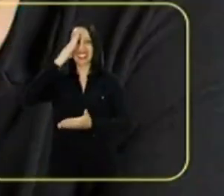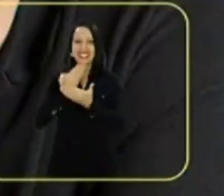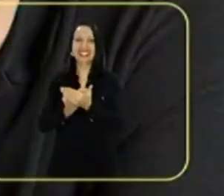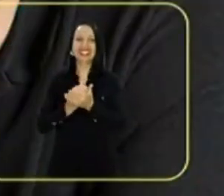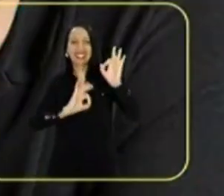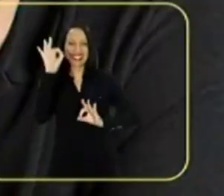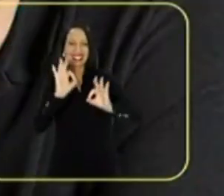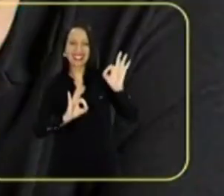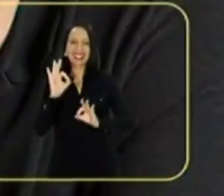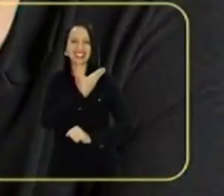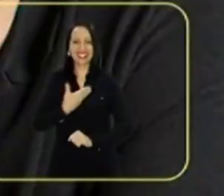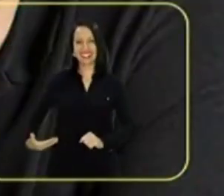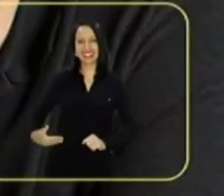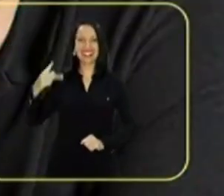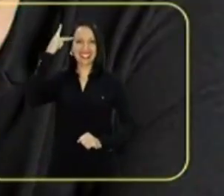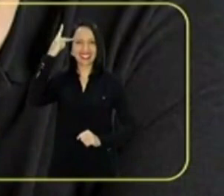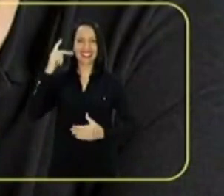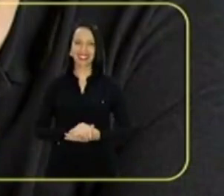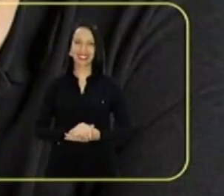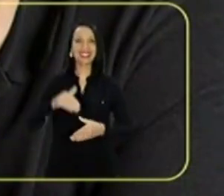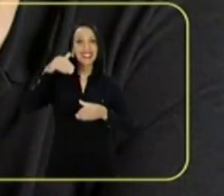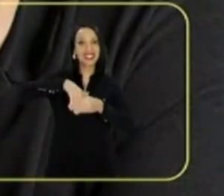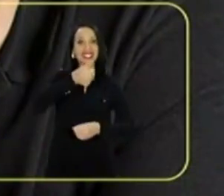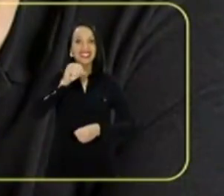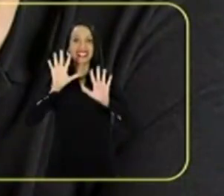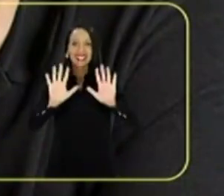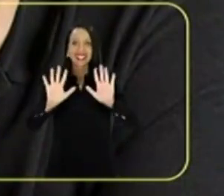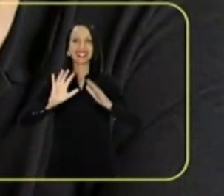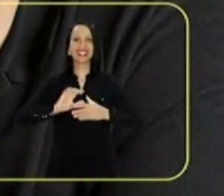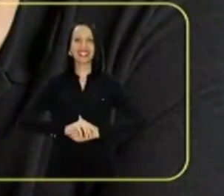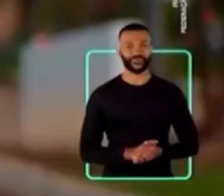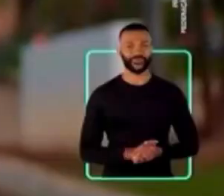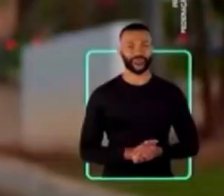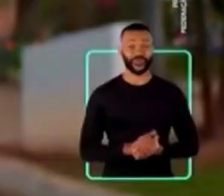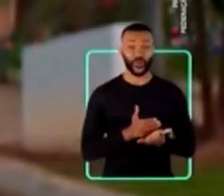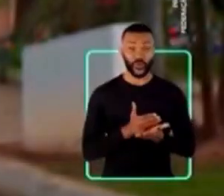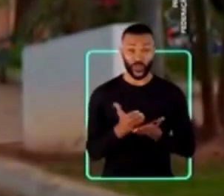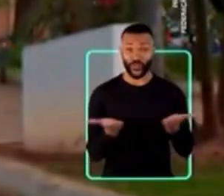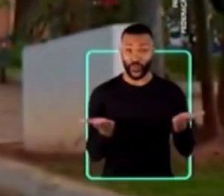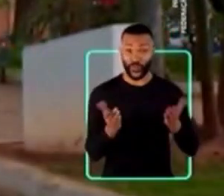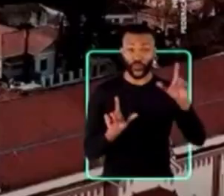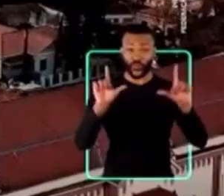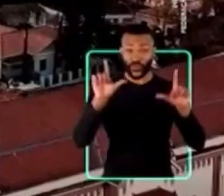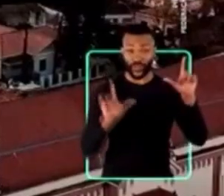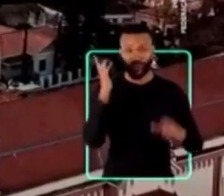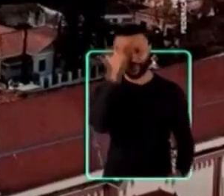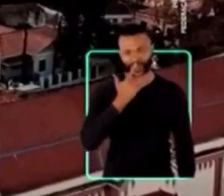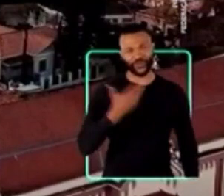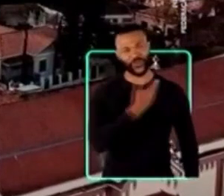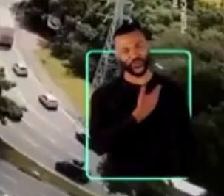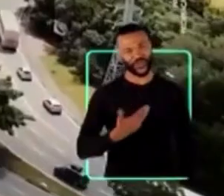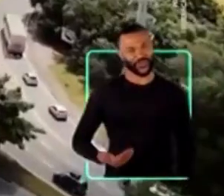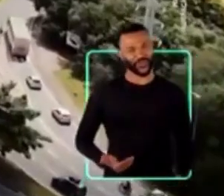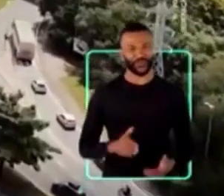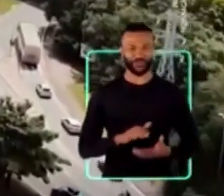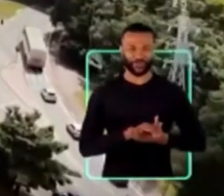mais preparado e confiável para governar São Paulo. Voz de 10! Começa agora o programa